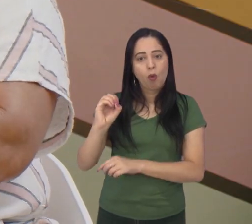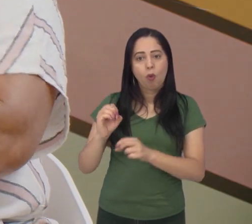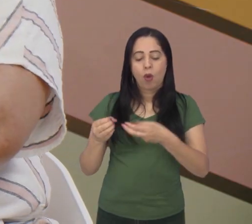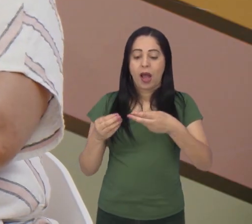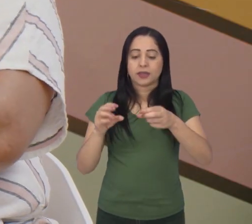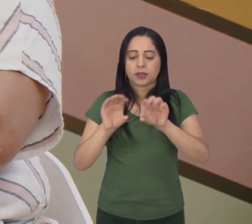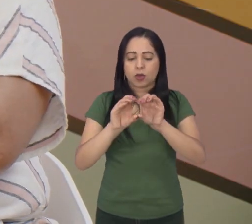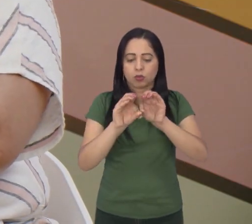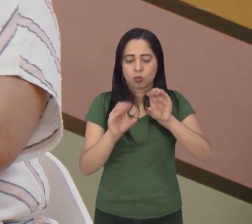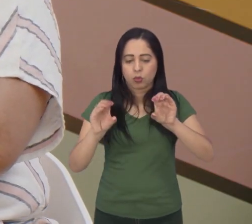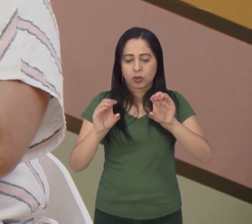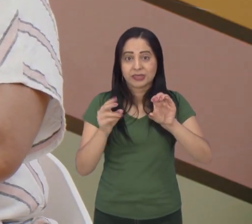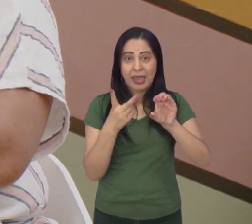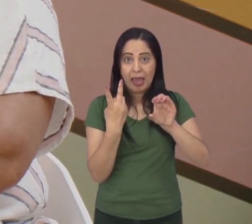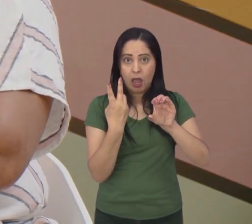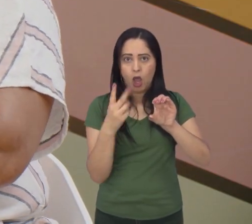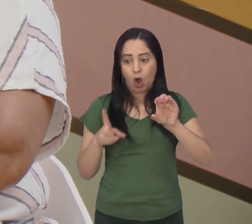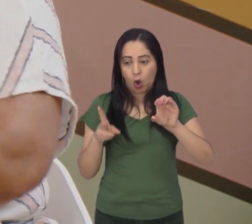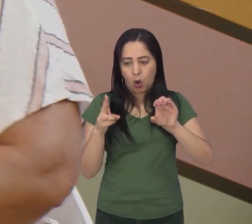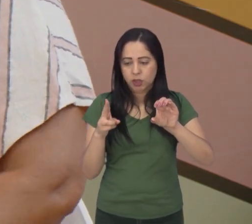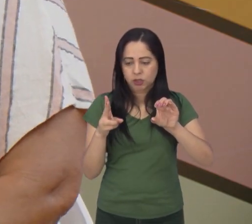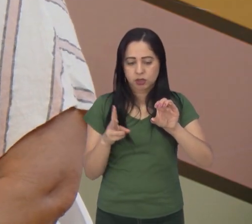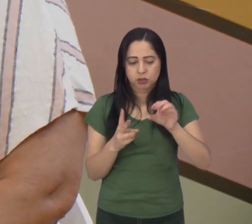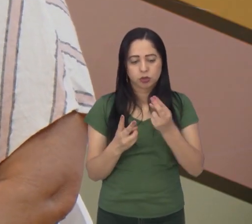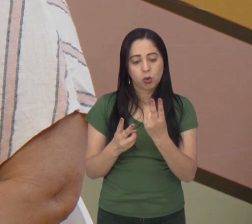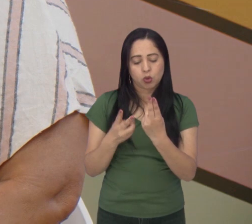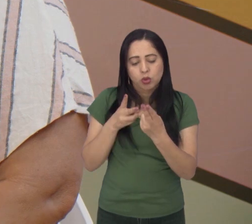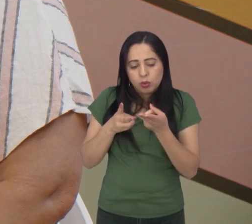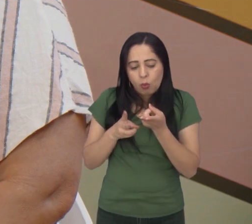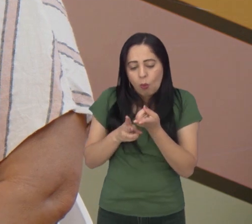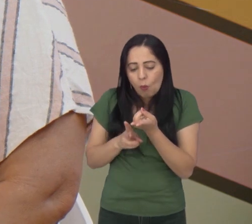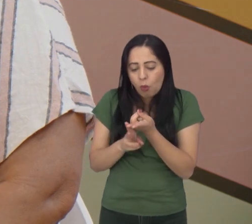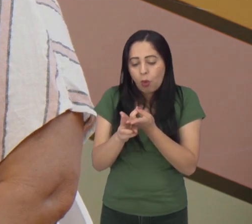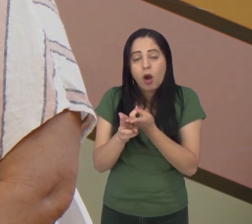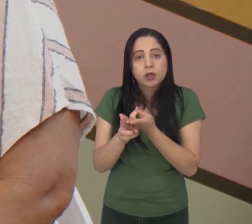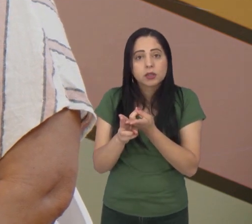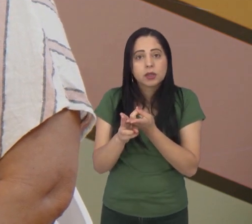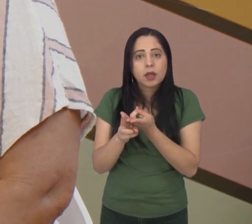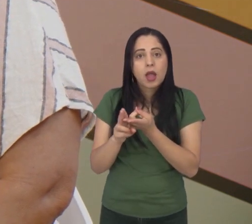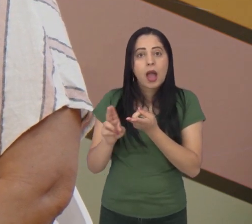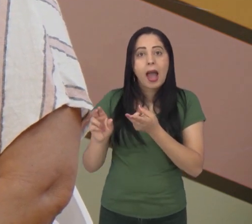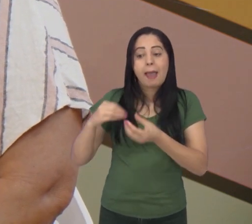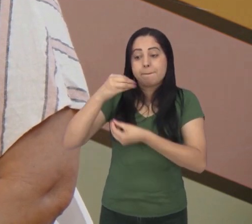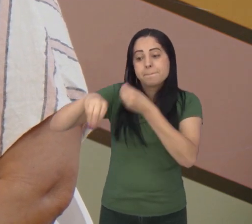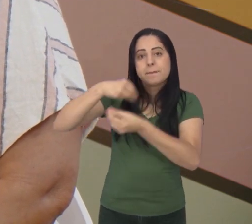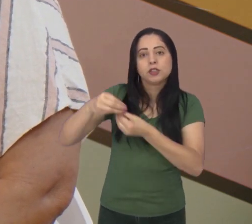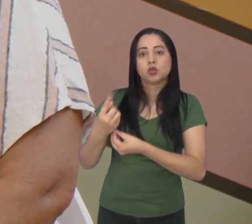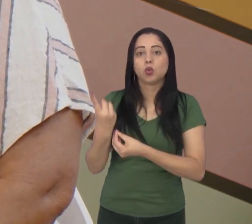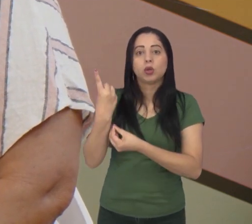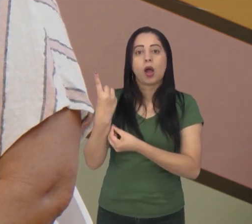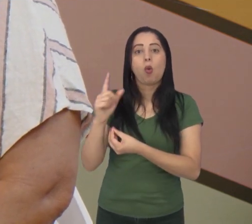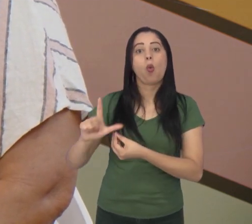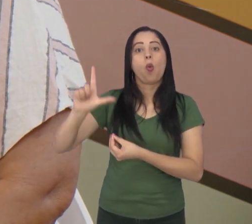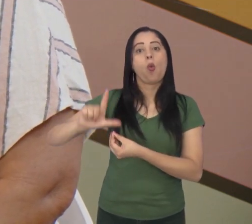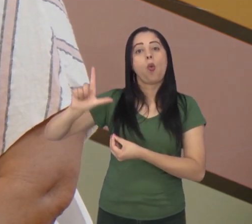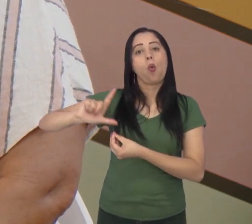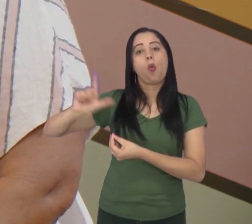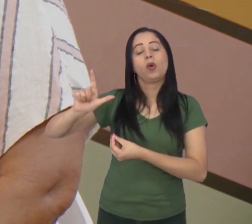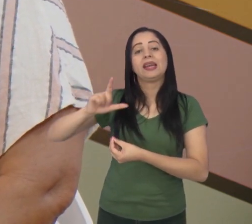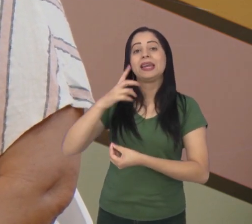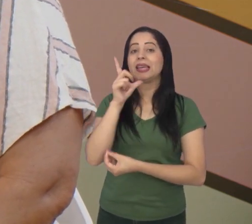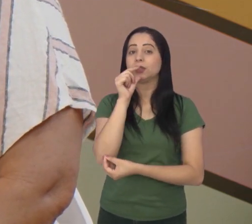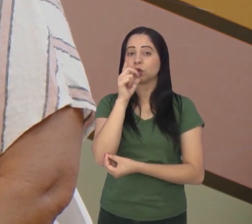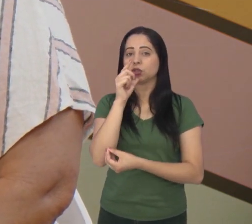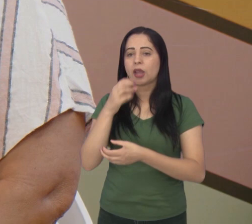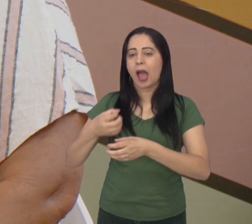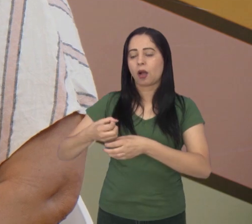2 dedinhos de fumo de rolo, né? Vai dar aí quase por volta de 5 centímetros para 1 litro de água. Poxa. E aí deixa descansar, mas eu vou te